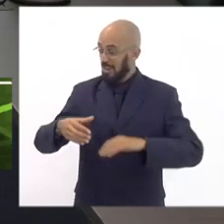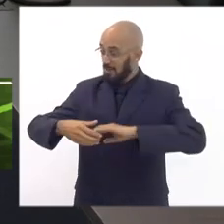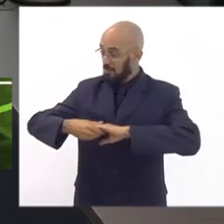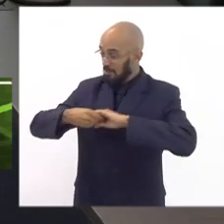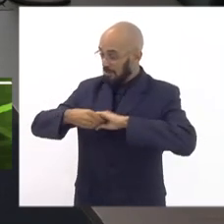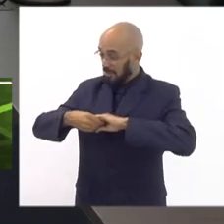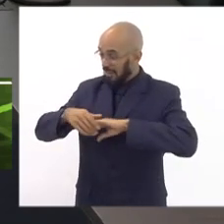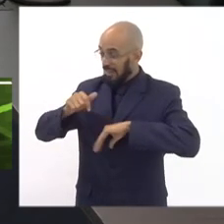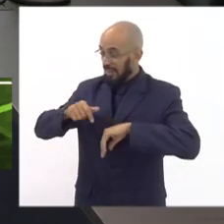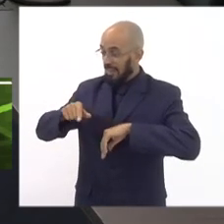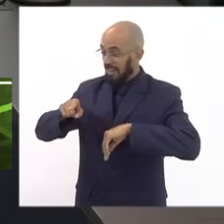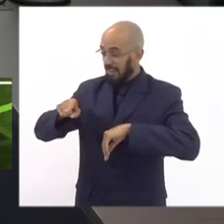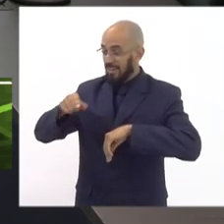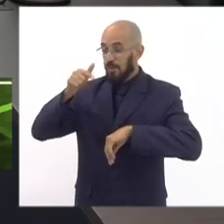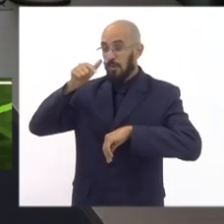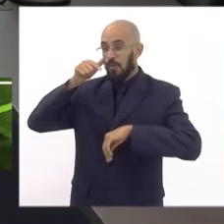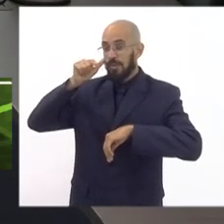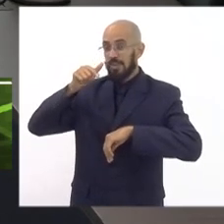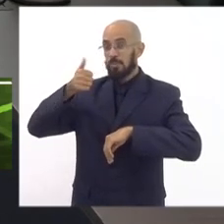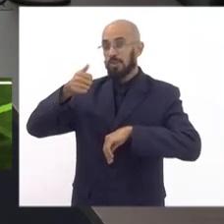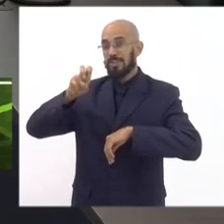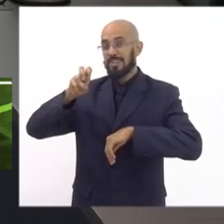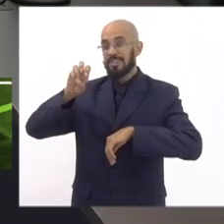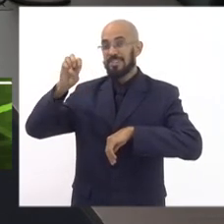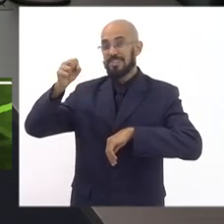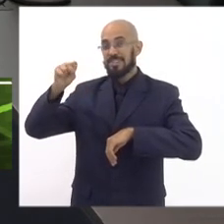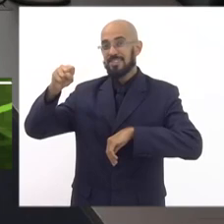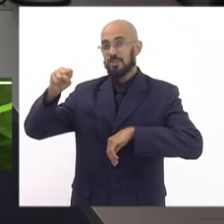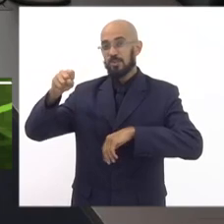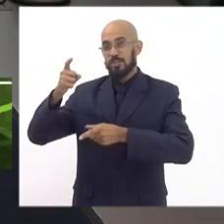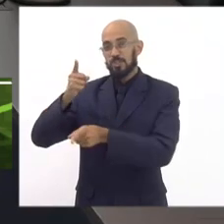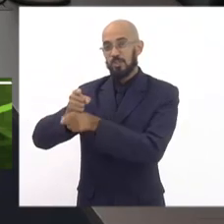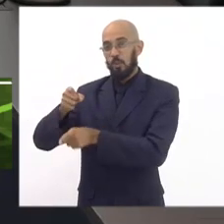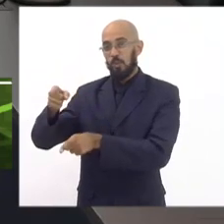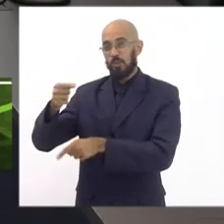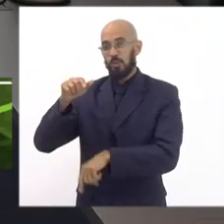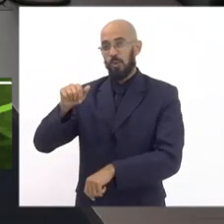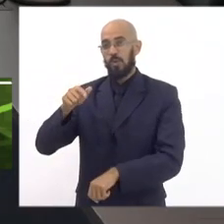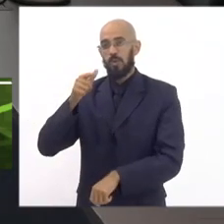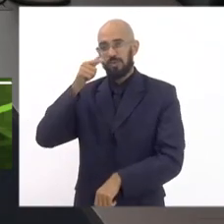15 segundos... A gente esteve junto no São partido. Colegas de partido.